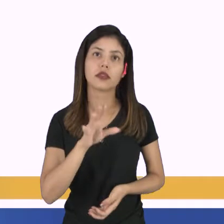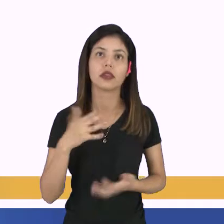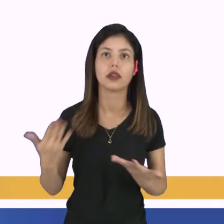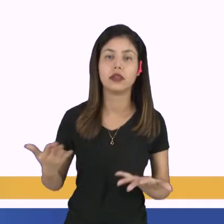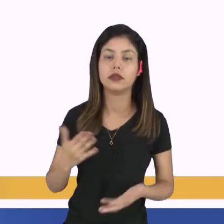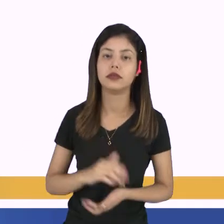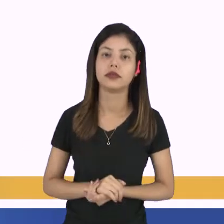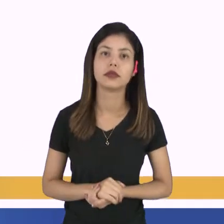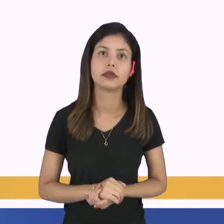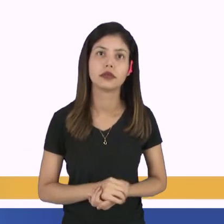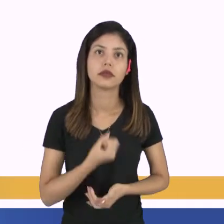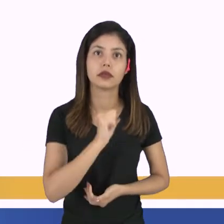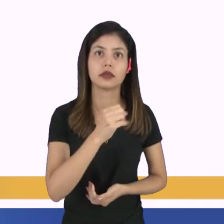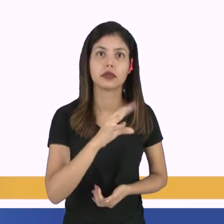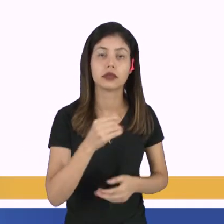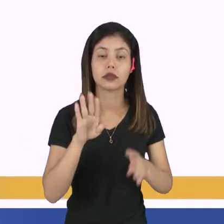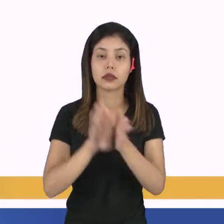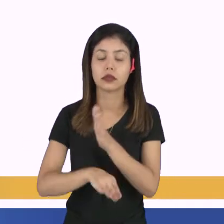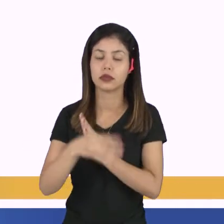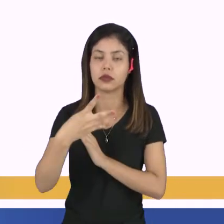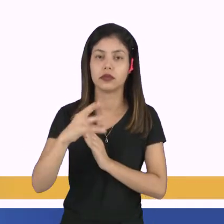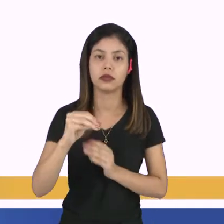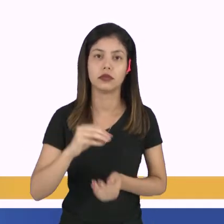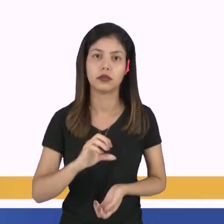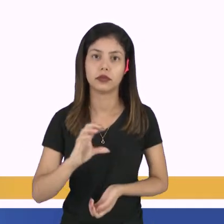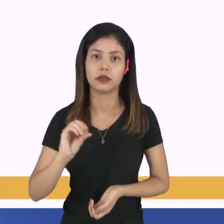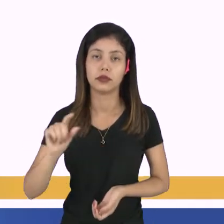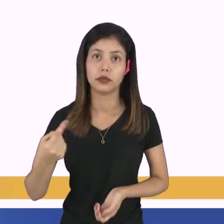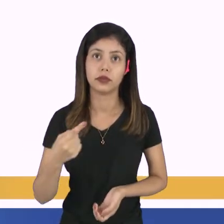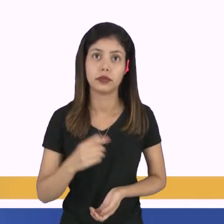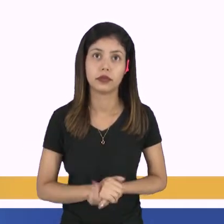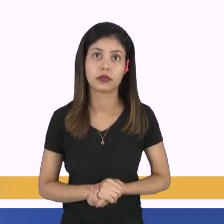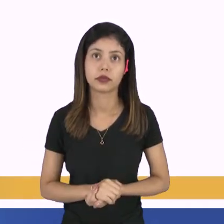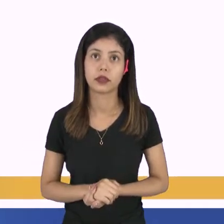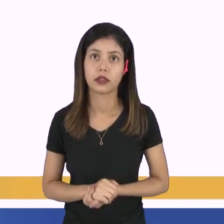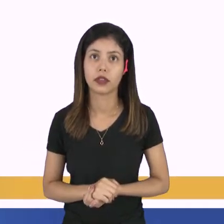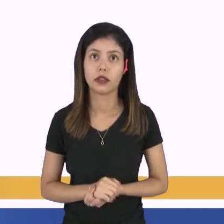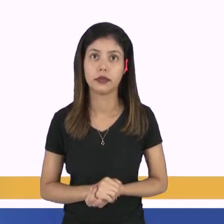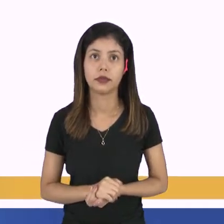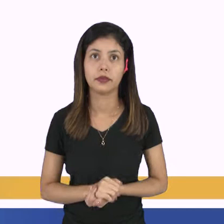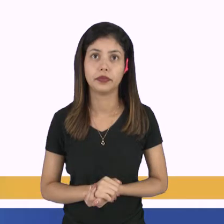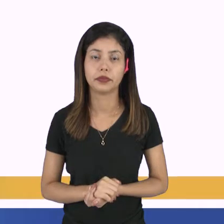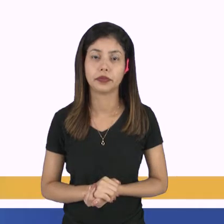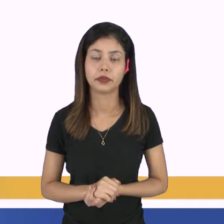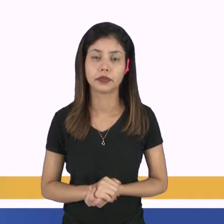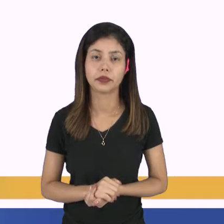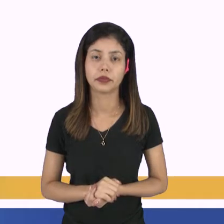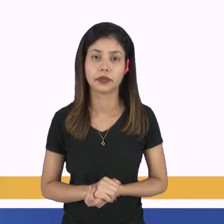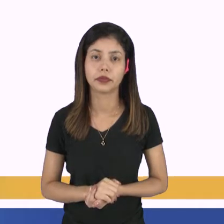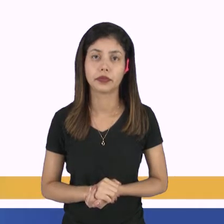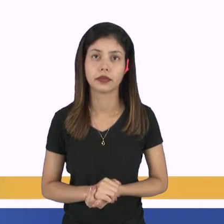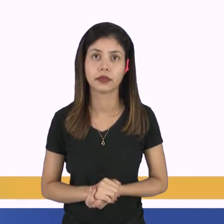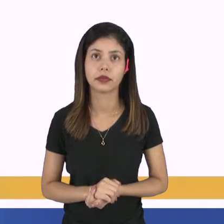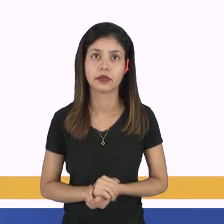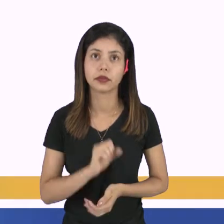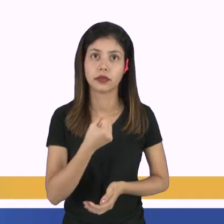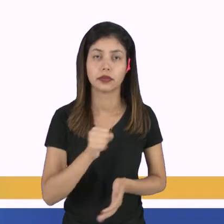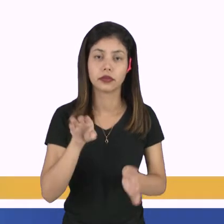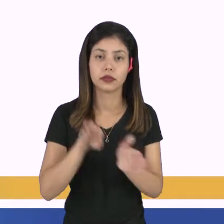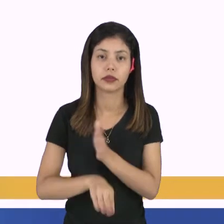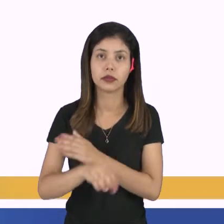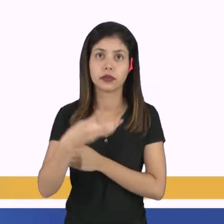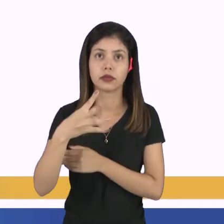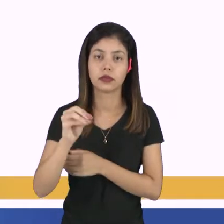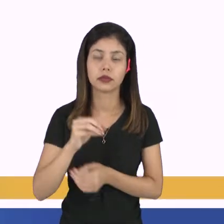então, 80.000 menos 40.000, né, que já é 20 multiplicado por 2.000 é 40.000. 80.000 menos